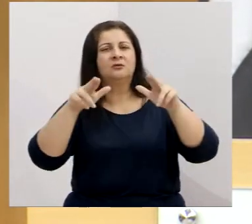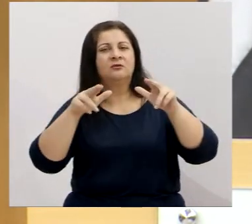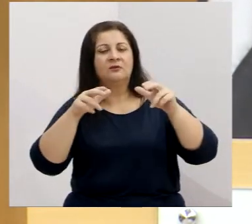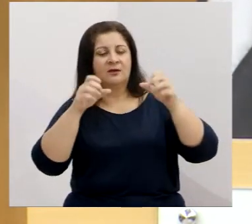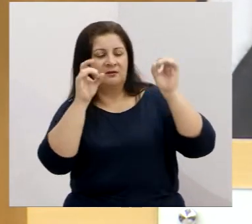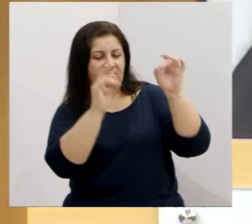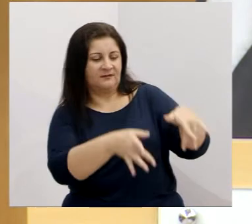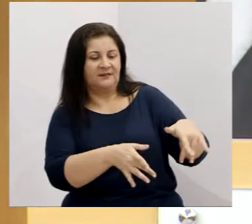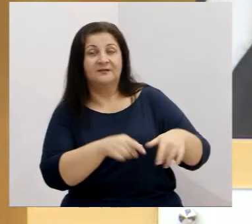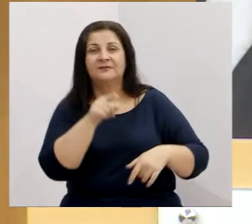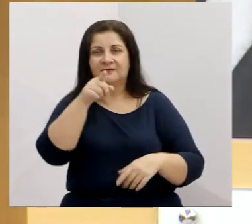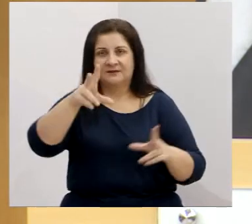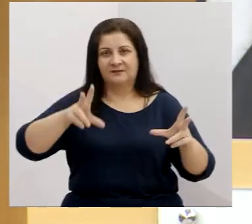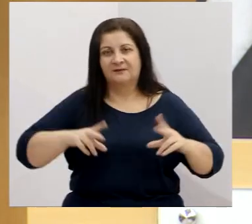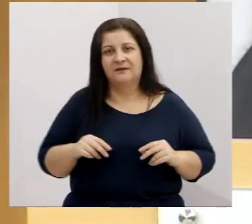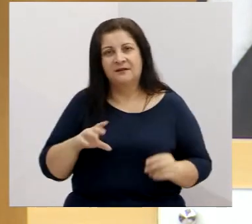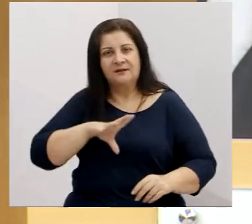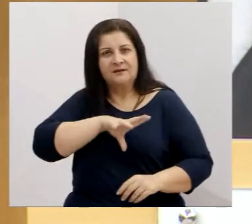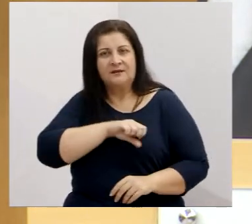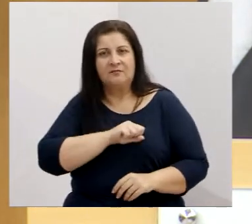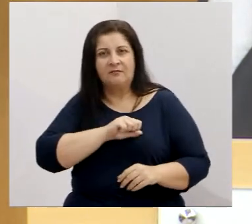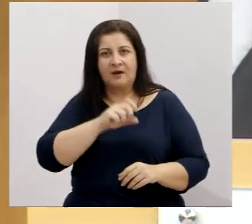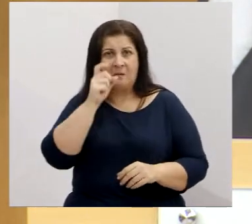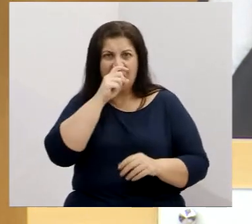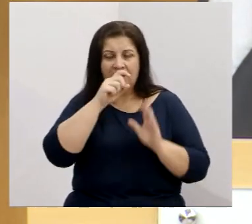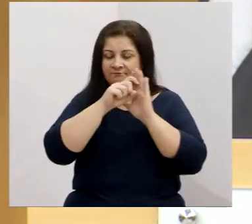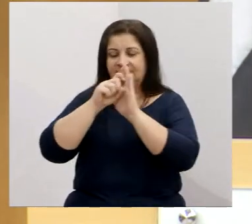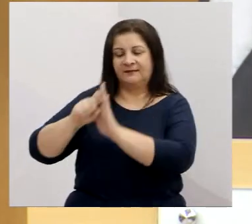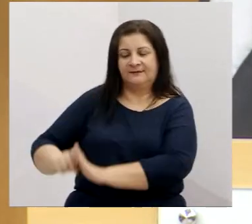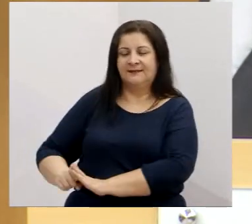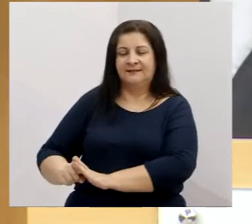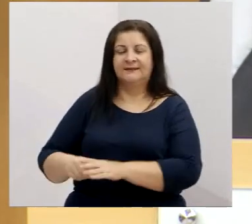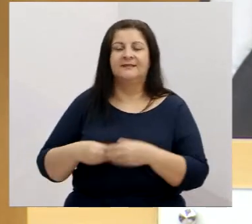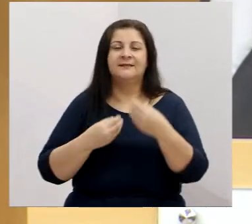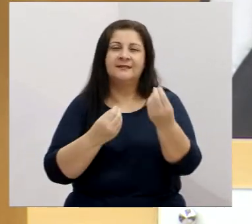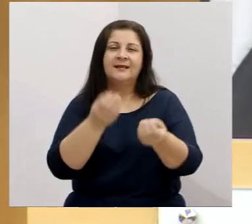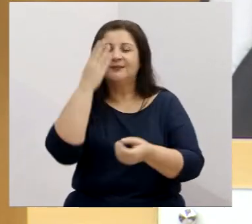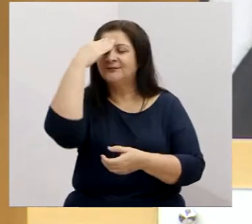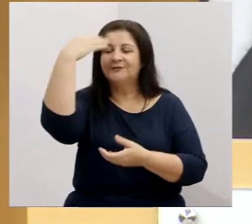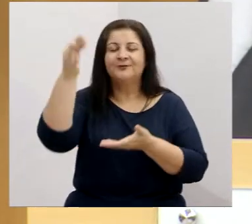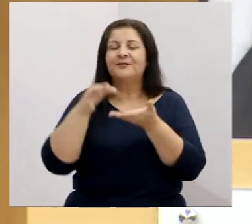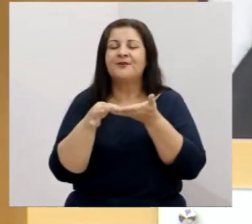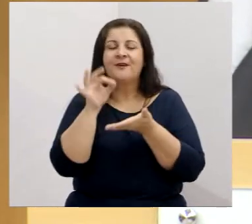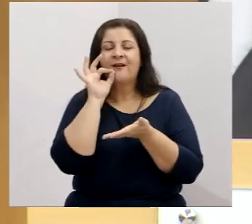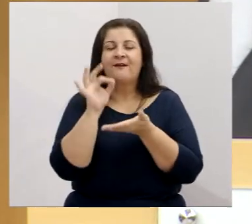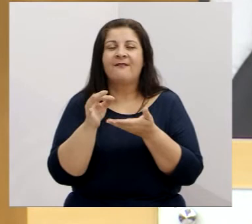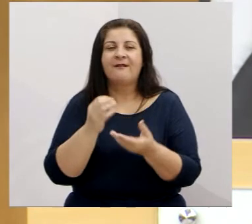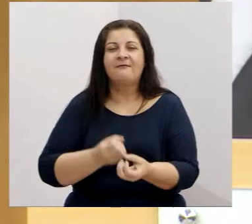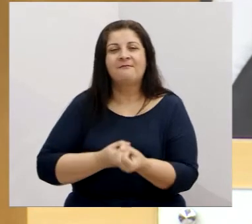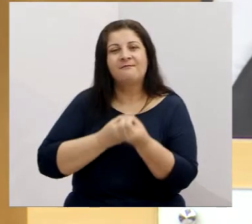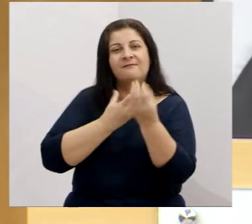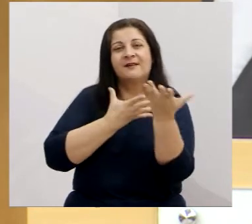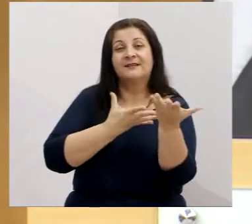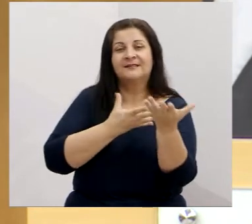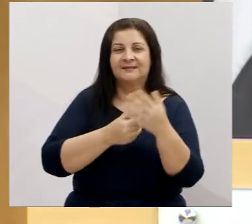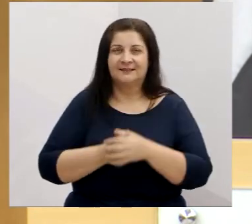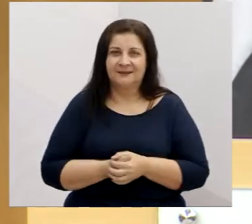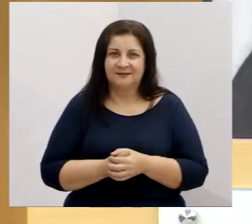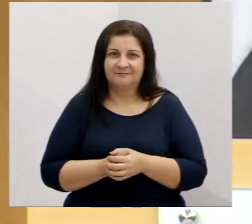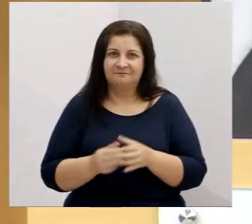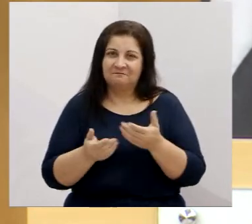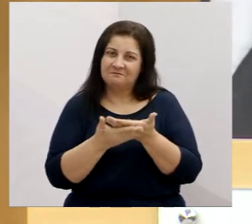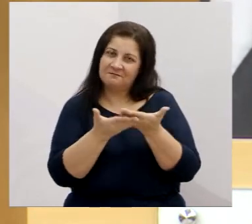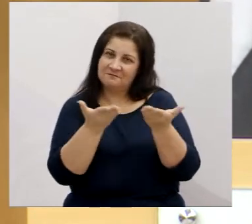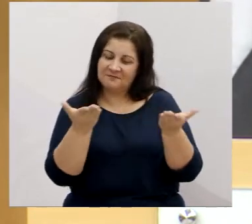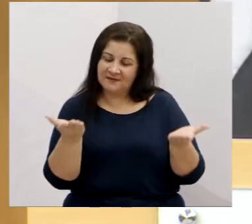Você merece um amor EA faixa as mentiras e que Tragam sonhos café e poesia nessa poesia eu deixo